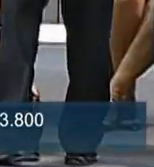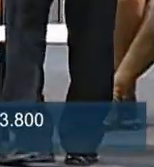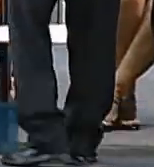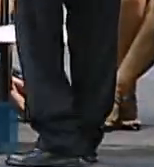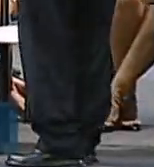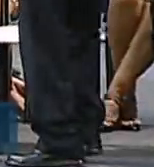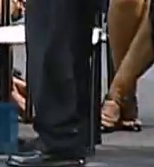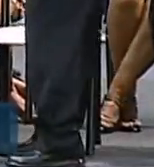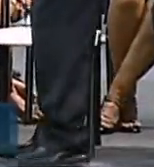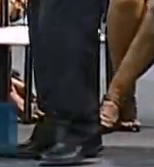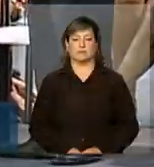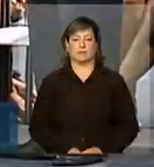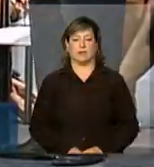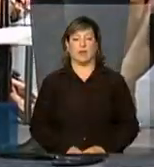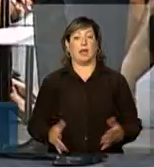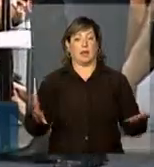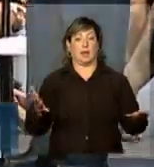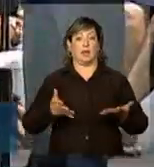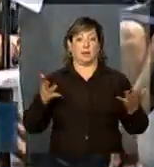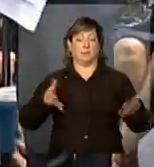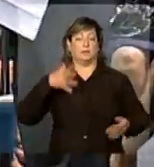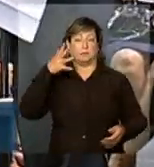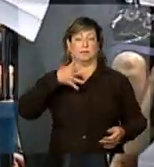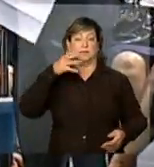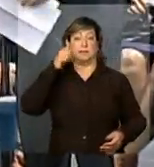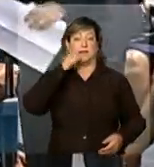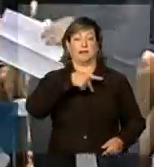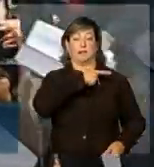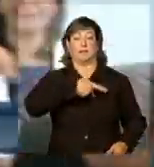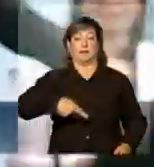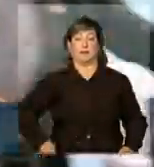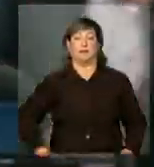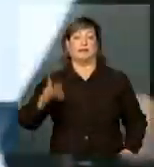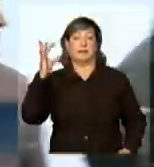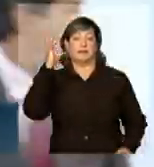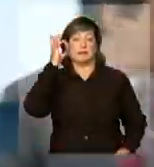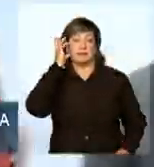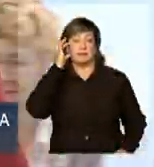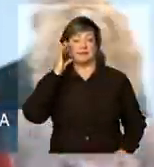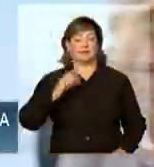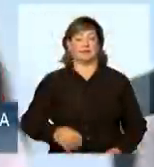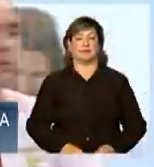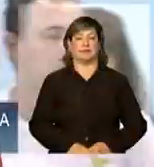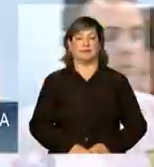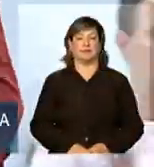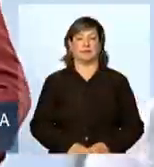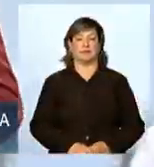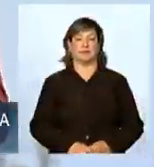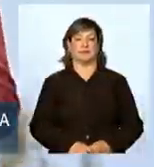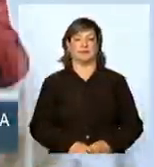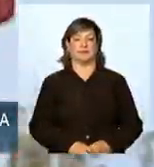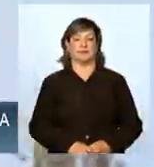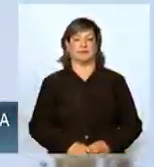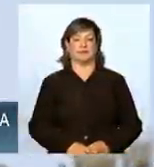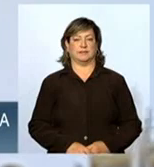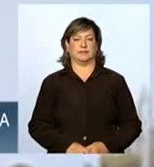Senhoras e senhores, com a palavra a Presidenta da República, a senhora Dilma Rousseff.